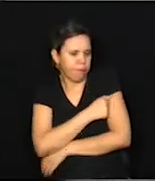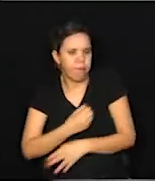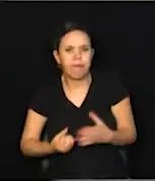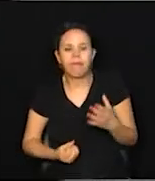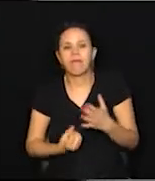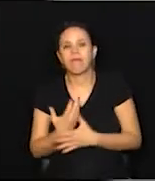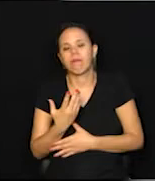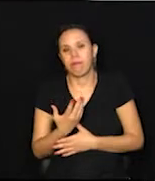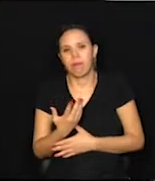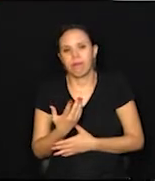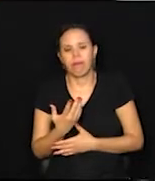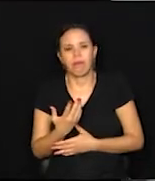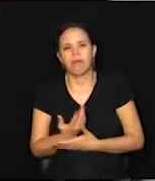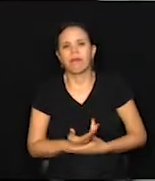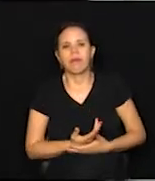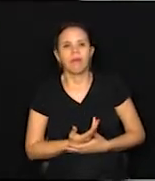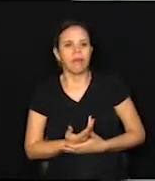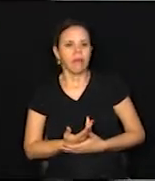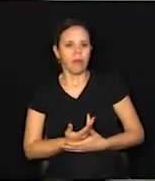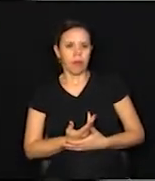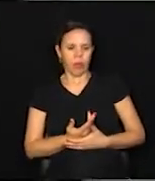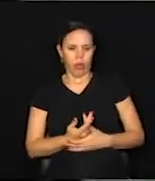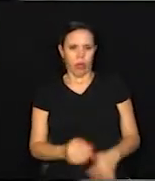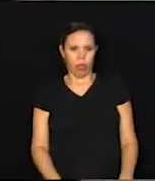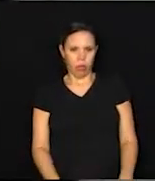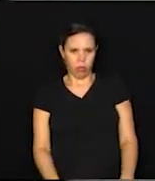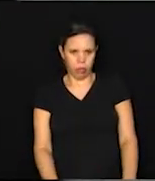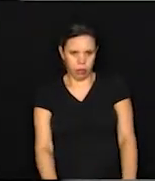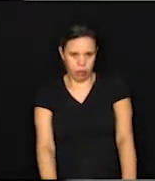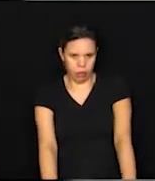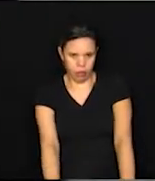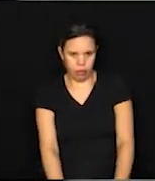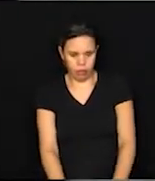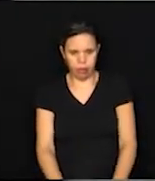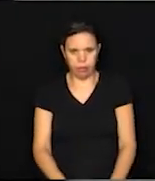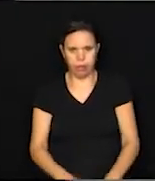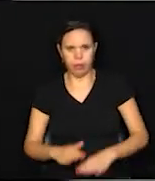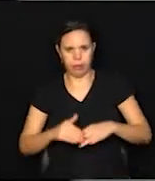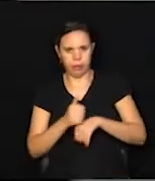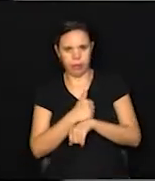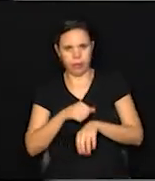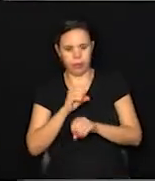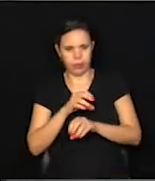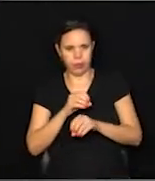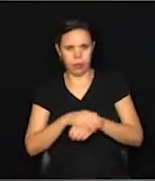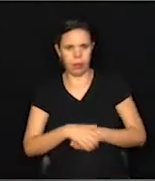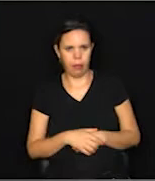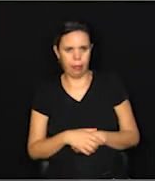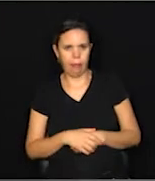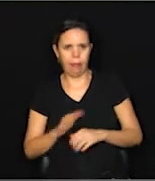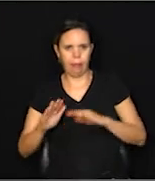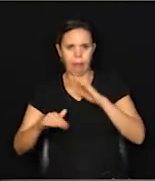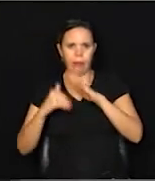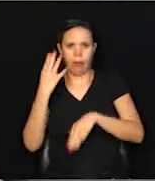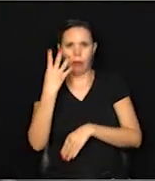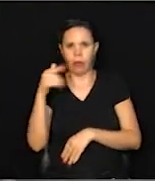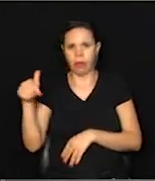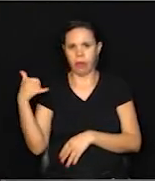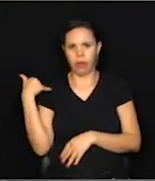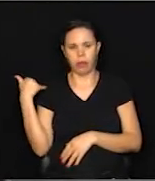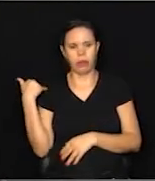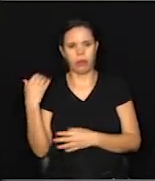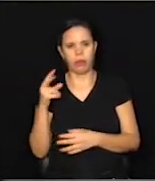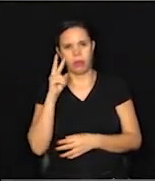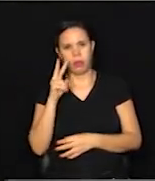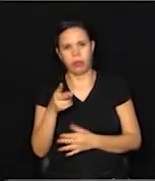né, na rede para os profissionais da educação é acima de 47 anos, e a gente tem visto